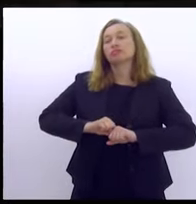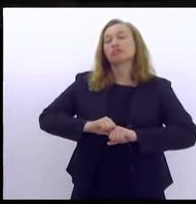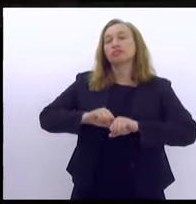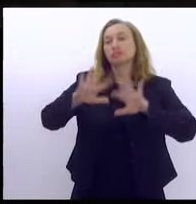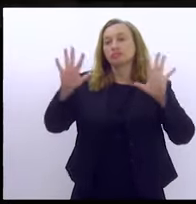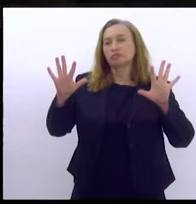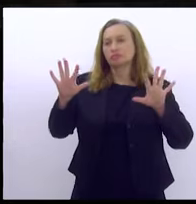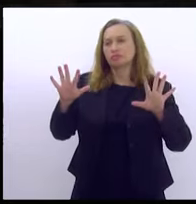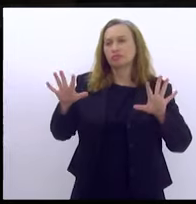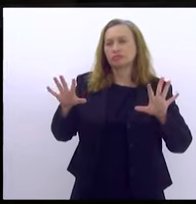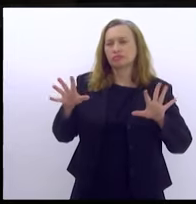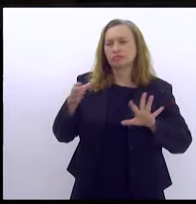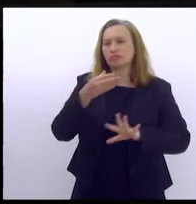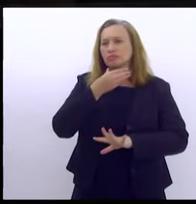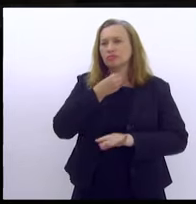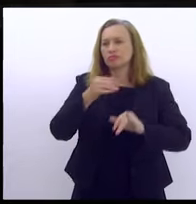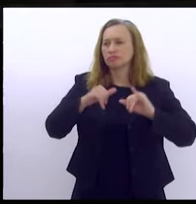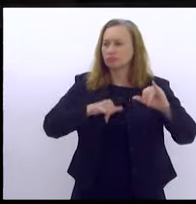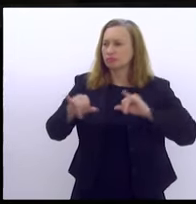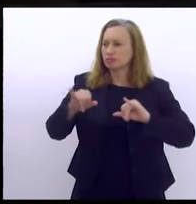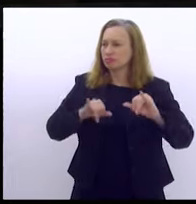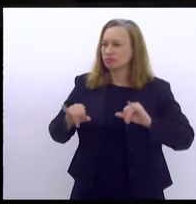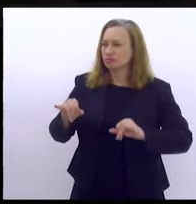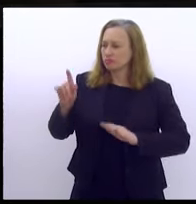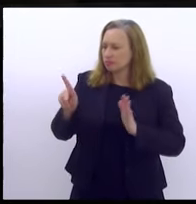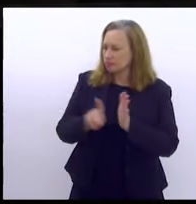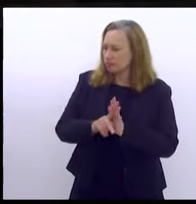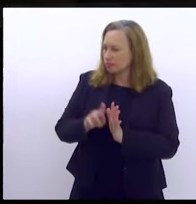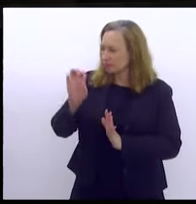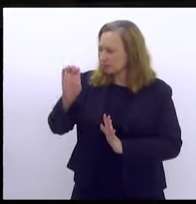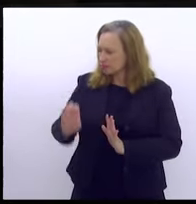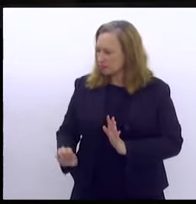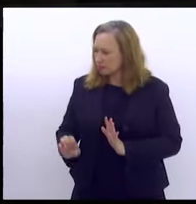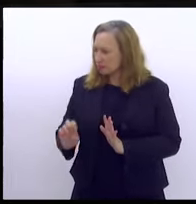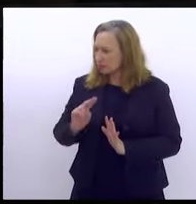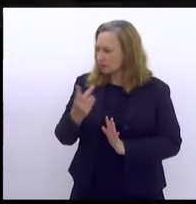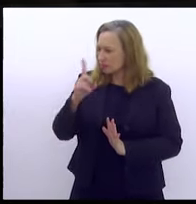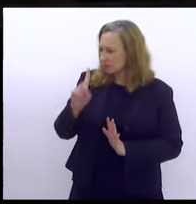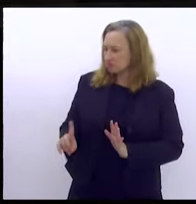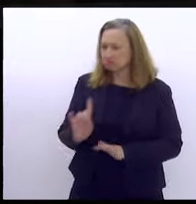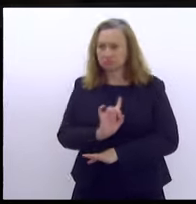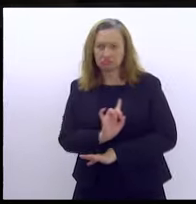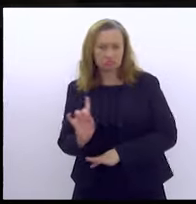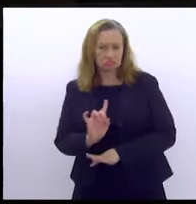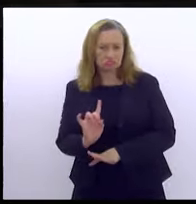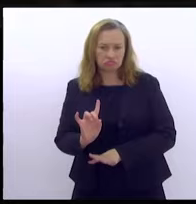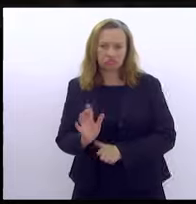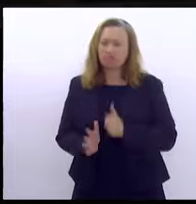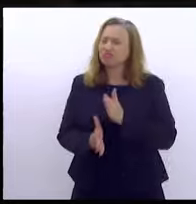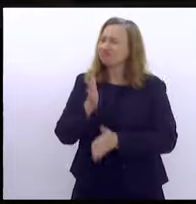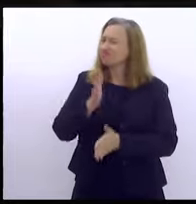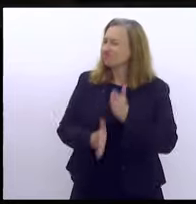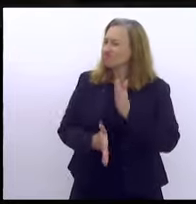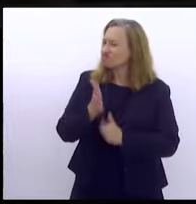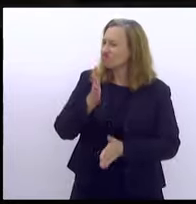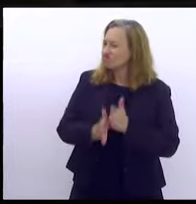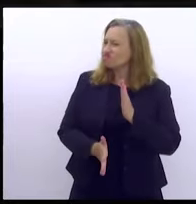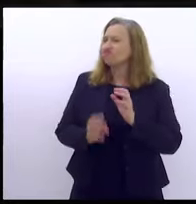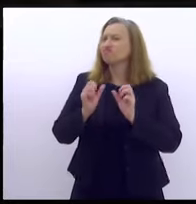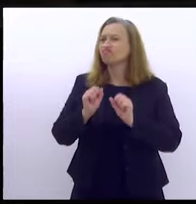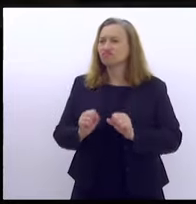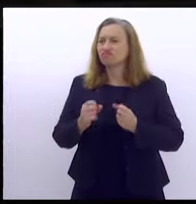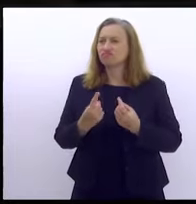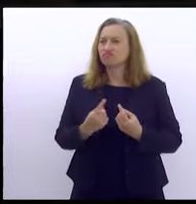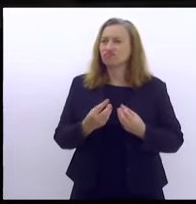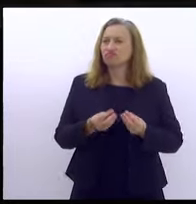não é de esquerda nem é de direita. Uma notícia falsa é uma deturpação e ela pode ofender a honra das